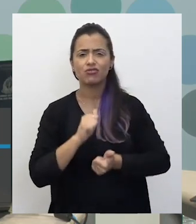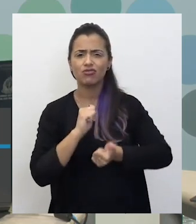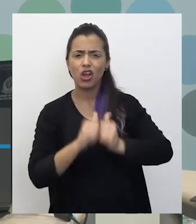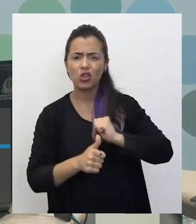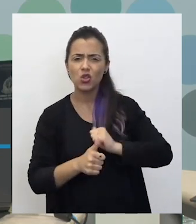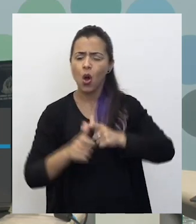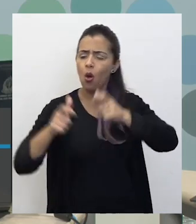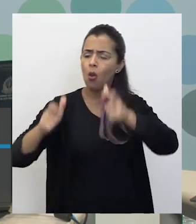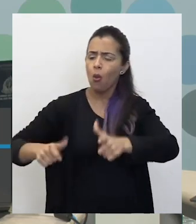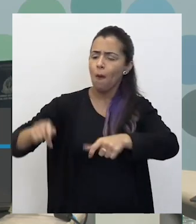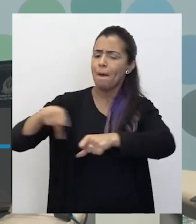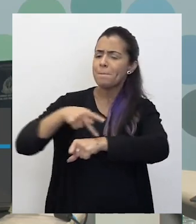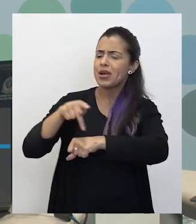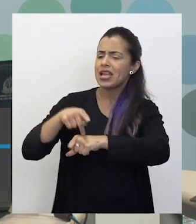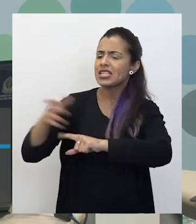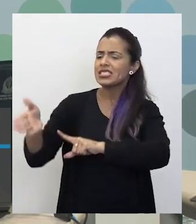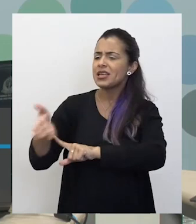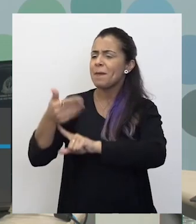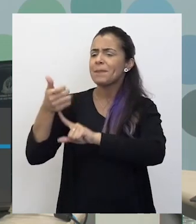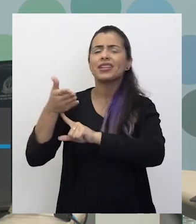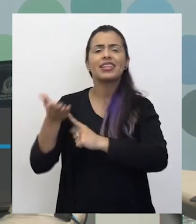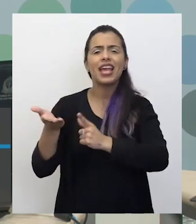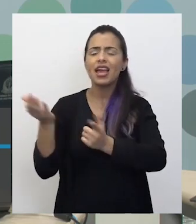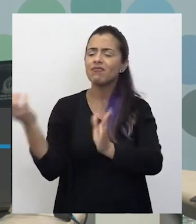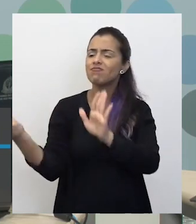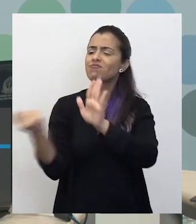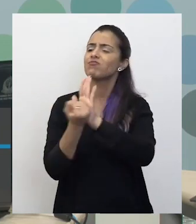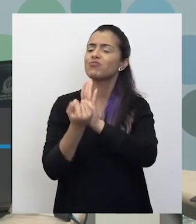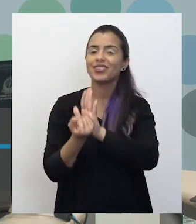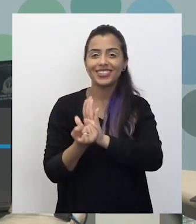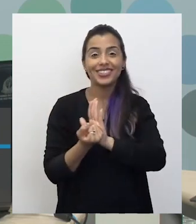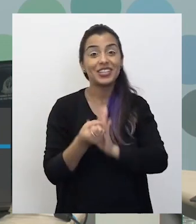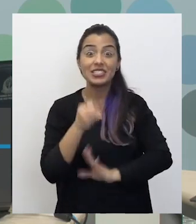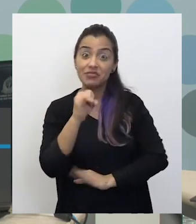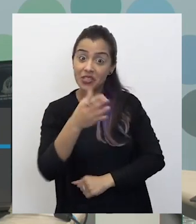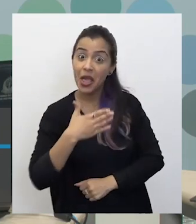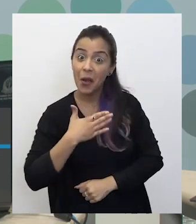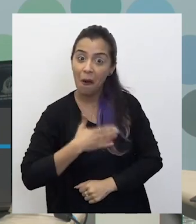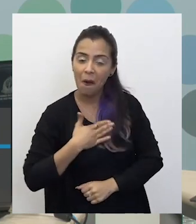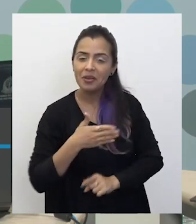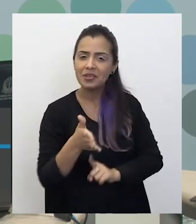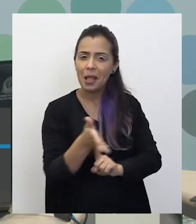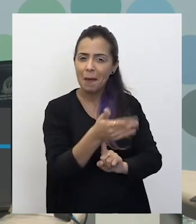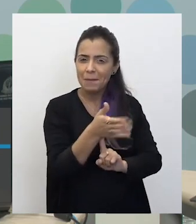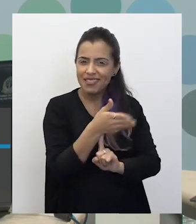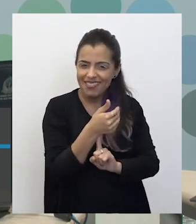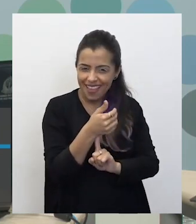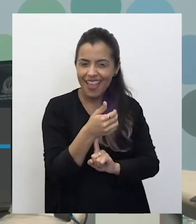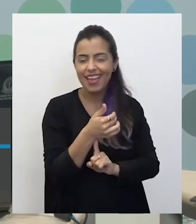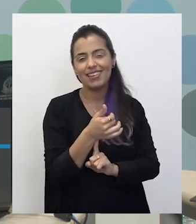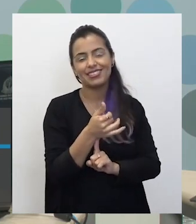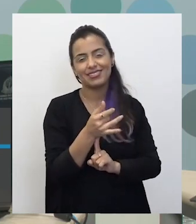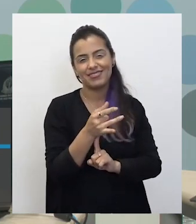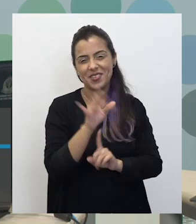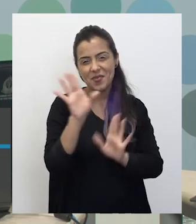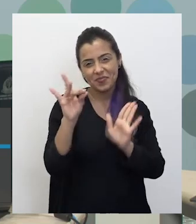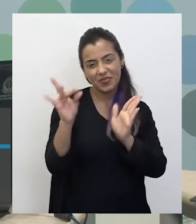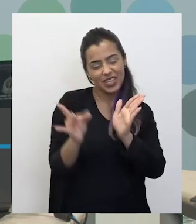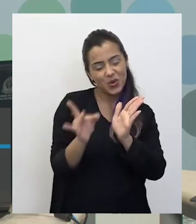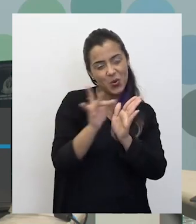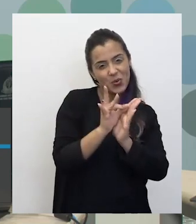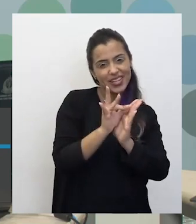qual era a bandeira, né, o brasão. Então, para quem gosta aí de bandeiras e figurinhas e esse tipo